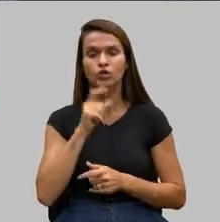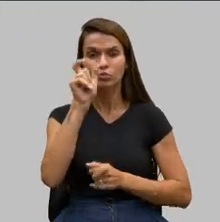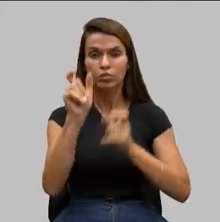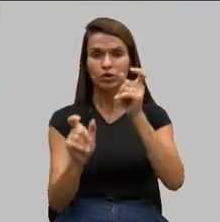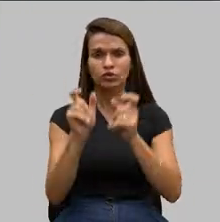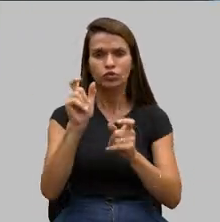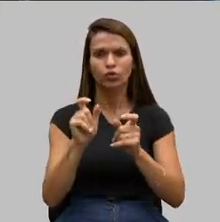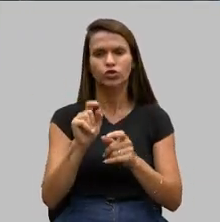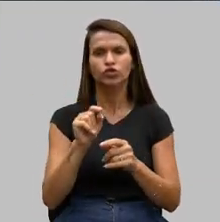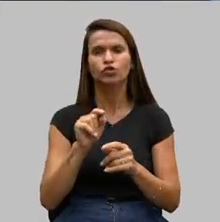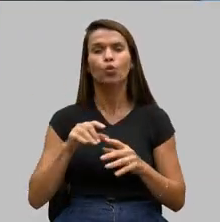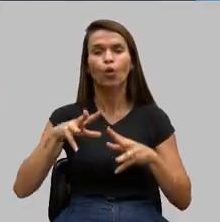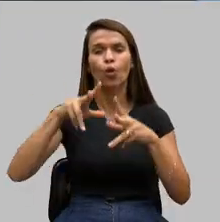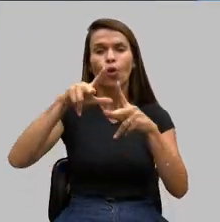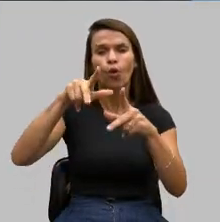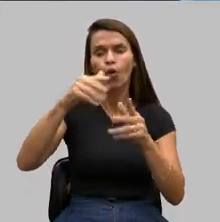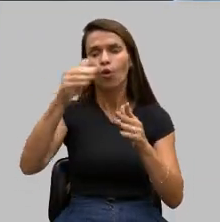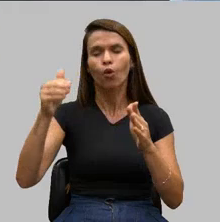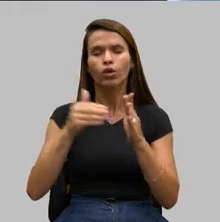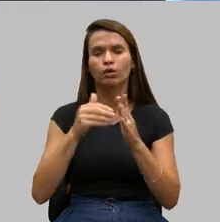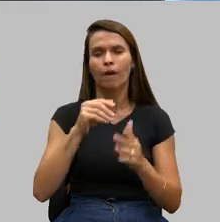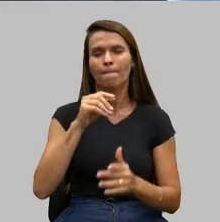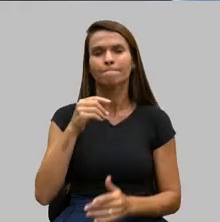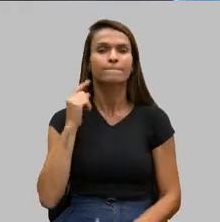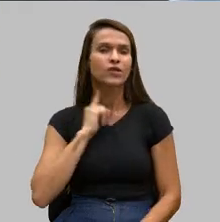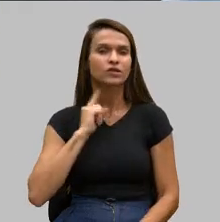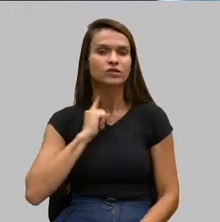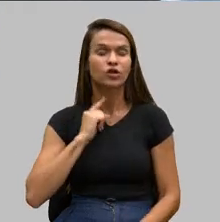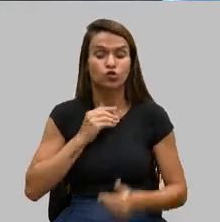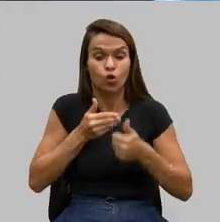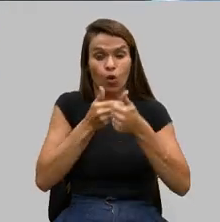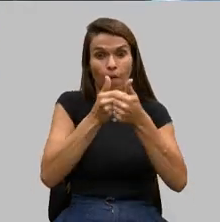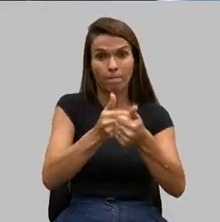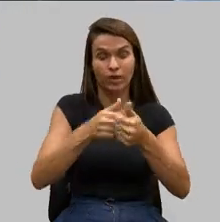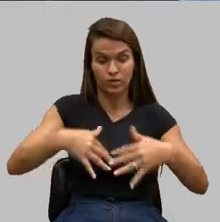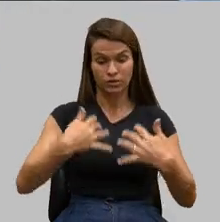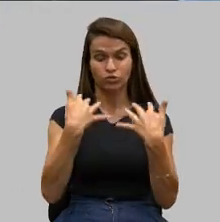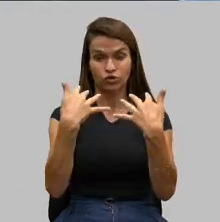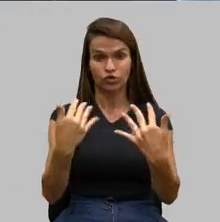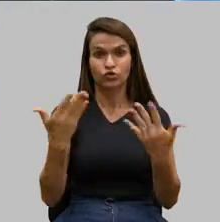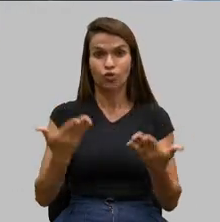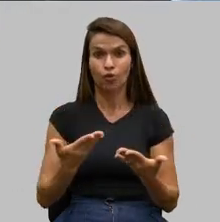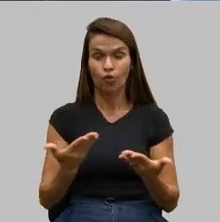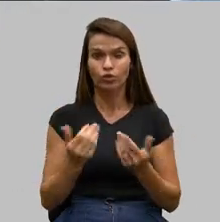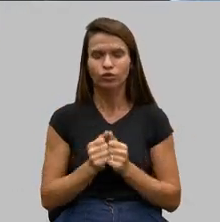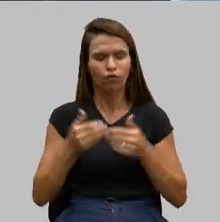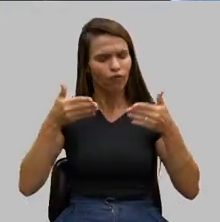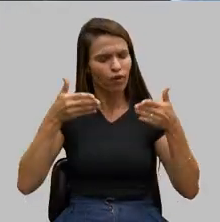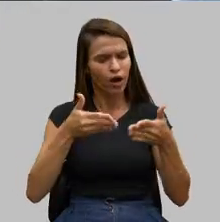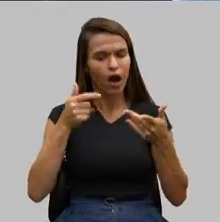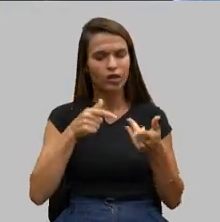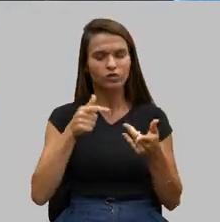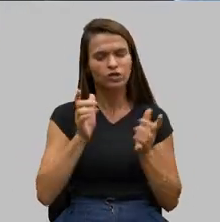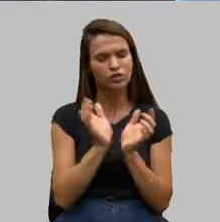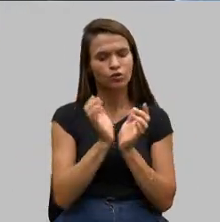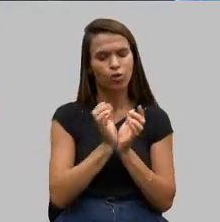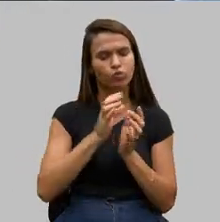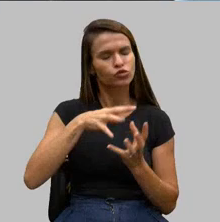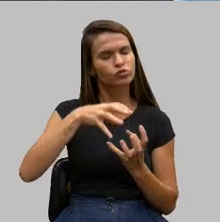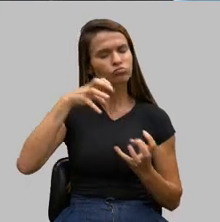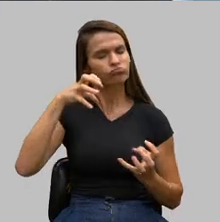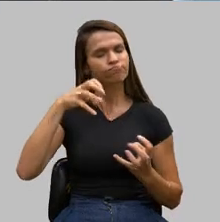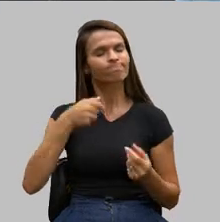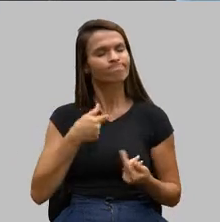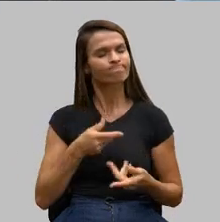de toda Minas Gerais nos acompanhando nessa audiência de hoje a causa do Idoso sempre foi uma causa que me